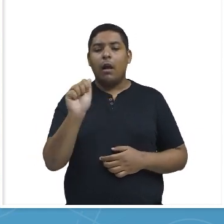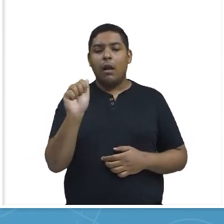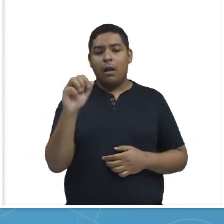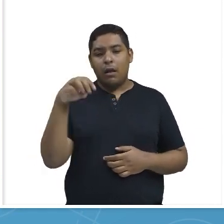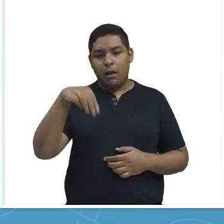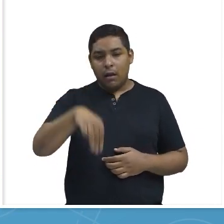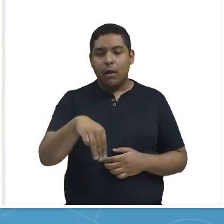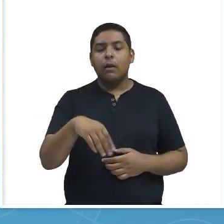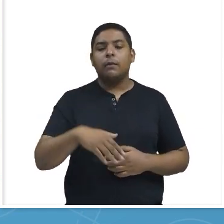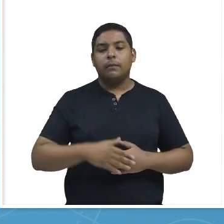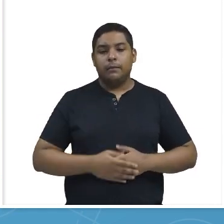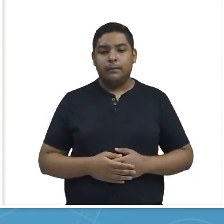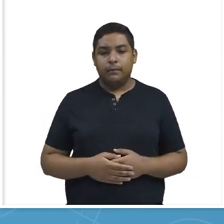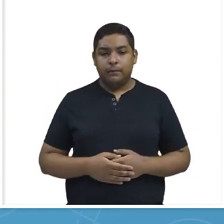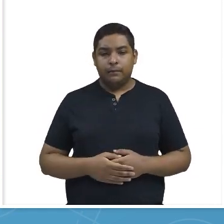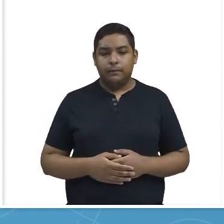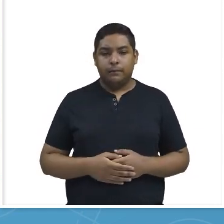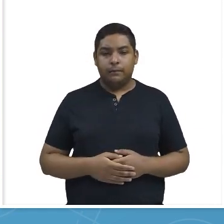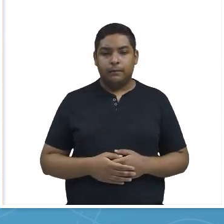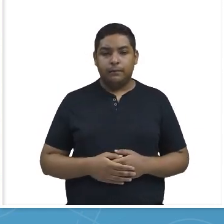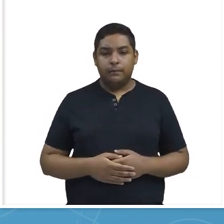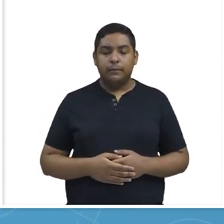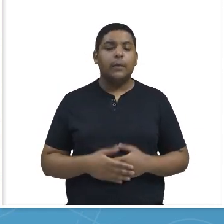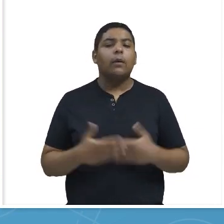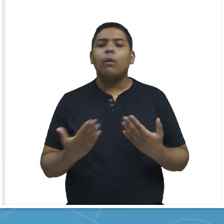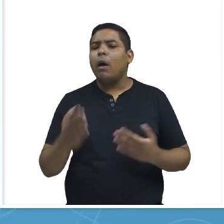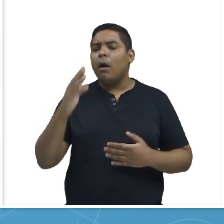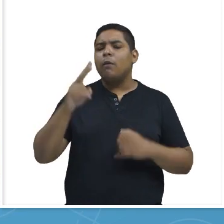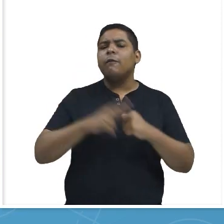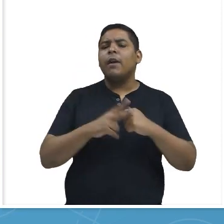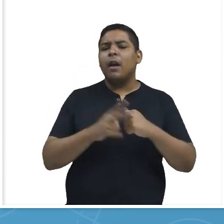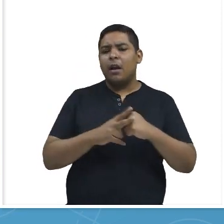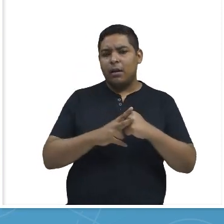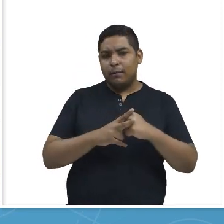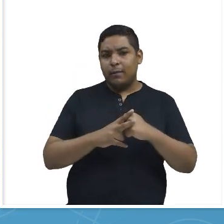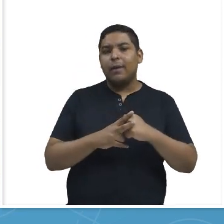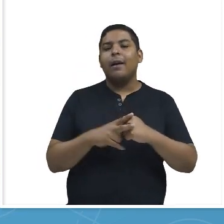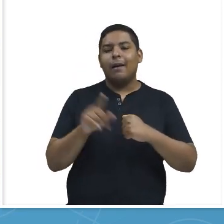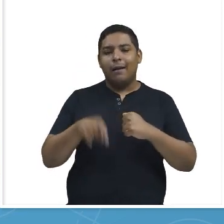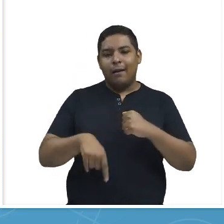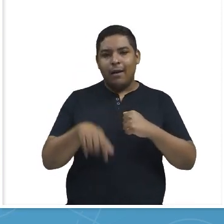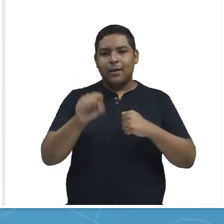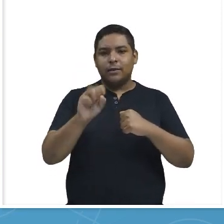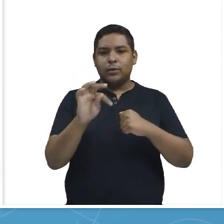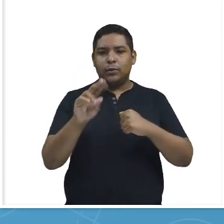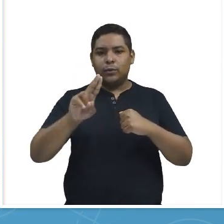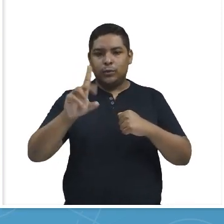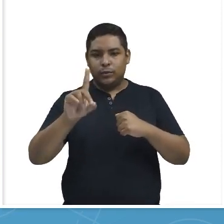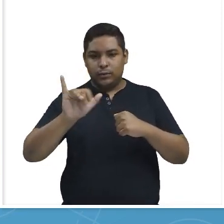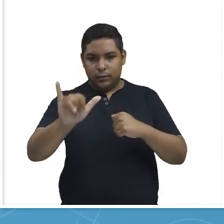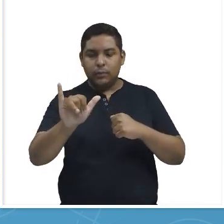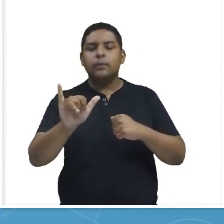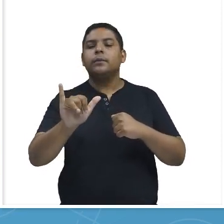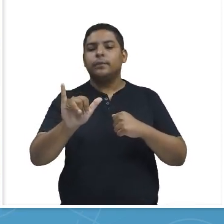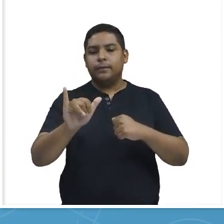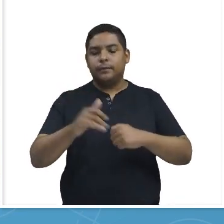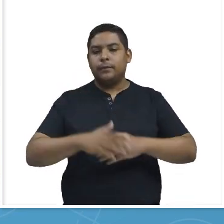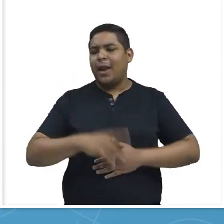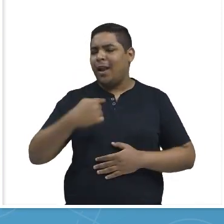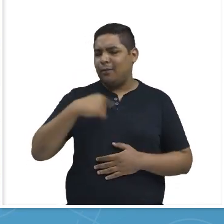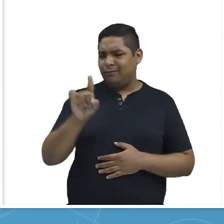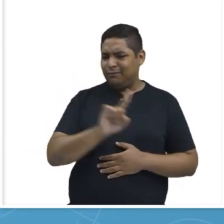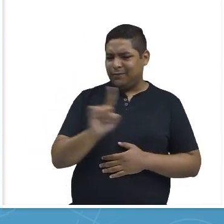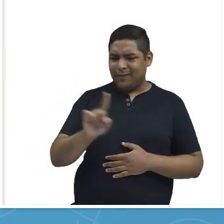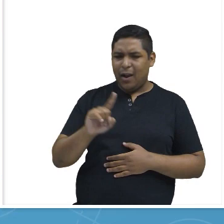going to. Cadê o verbo? Qual é? Study, que é o verbo principal. Eu não vou estudar. I'm not going to study